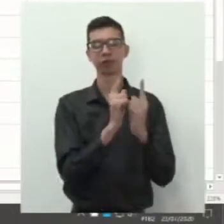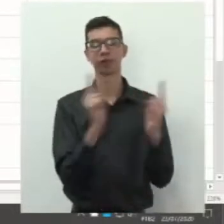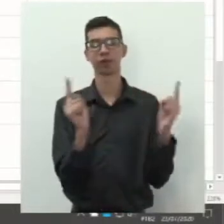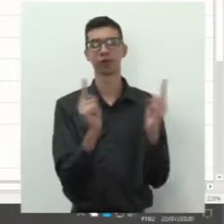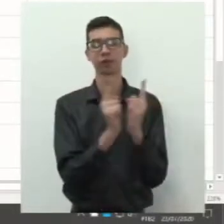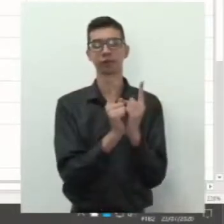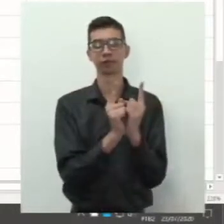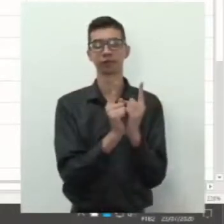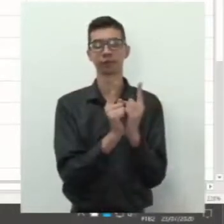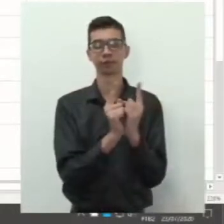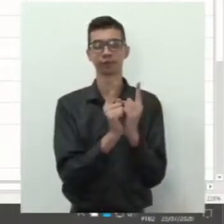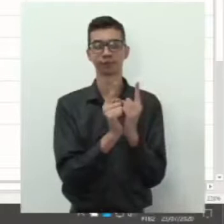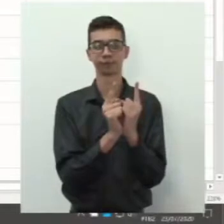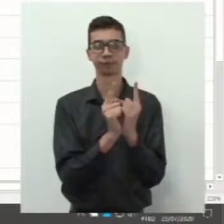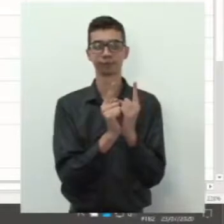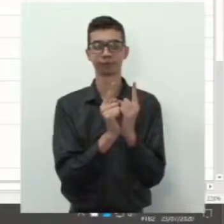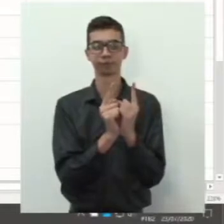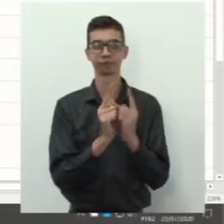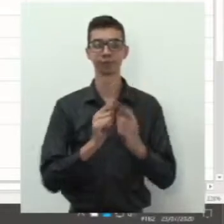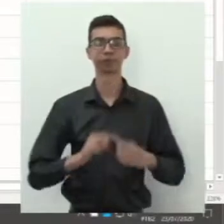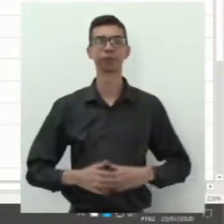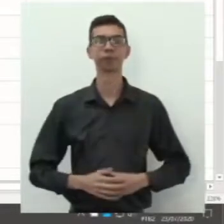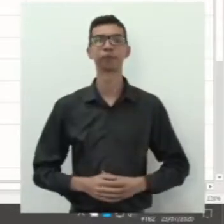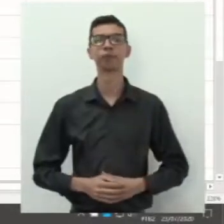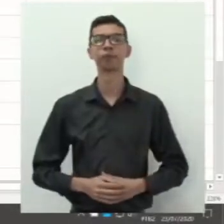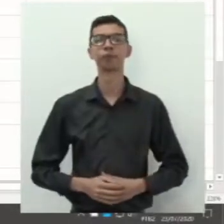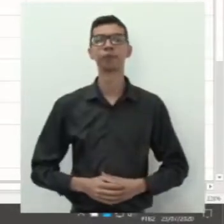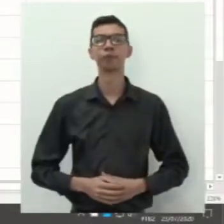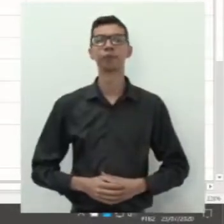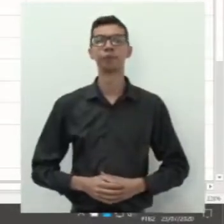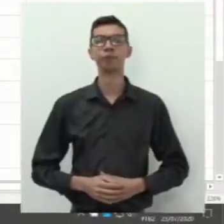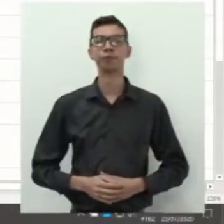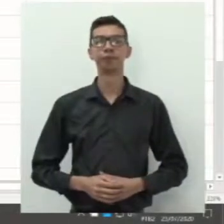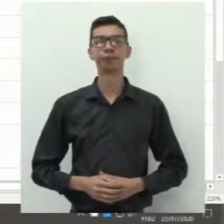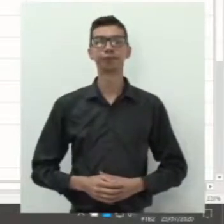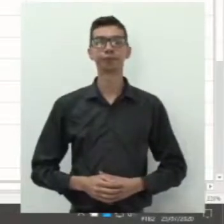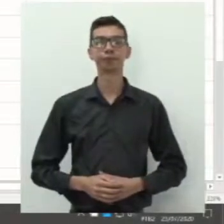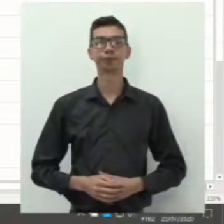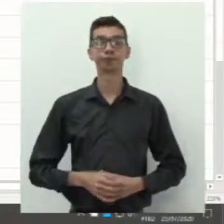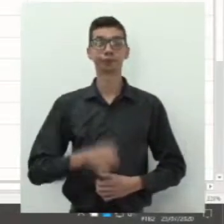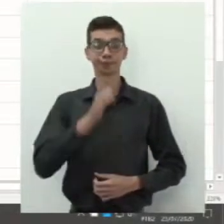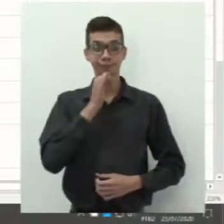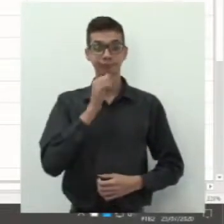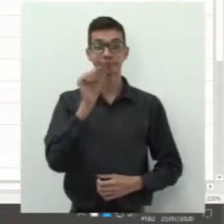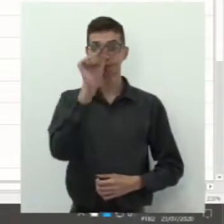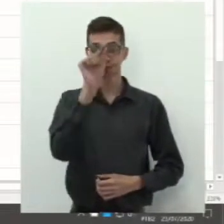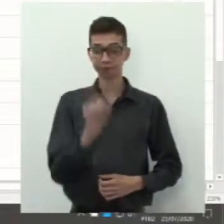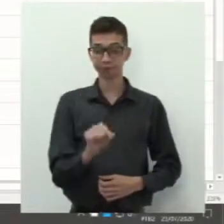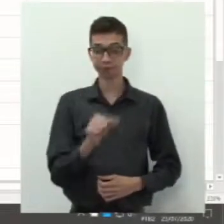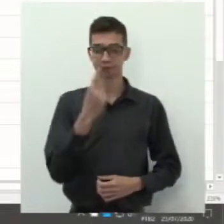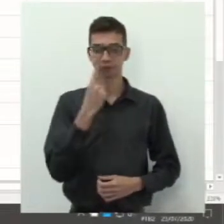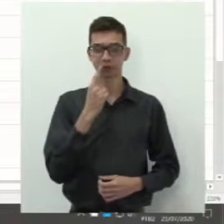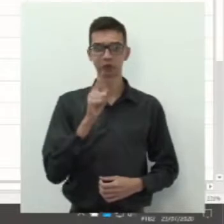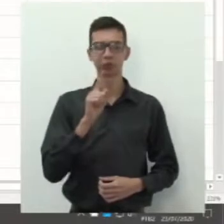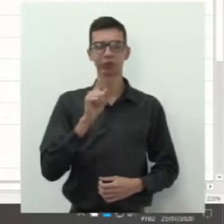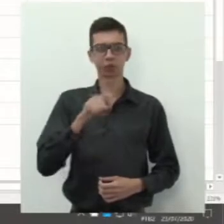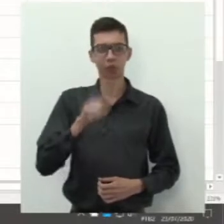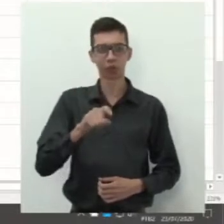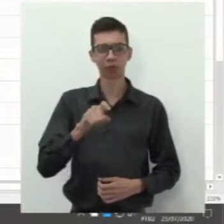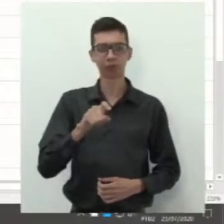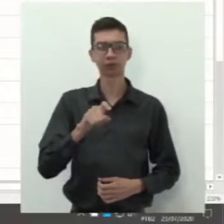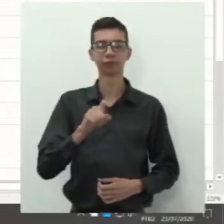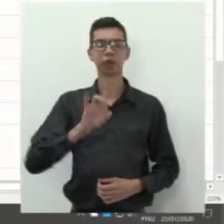aumentar a largura. Quando eu tiver com o cursor assim, se eu der 2 cliques, a coluna ela se